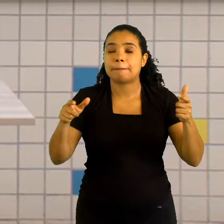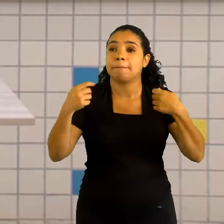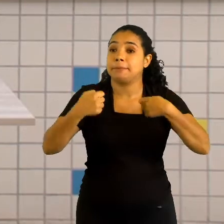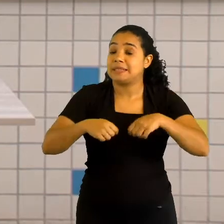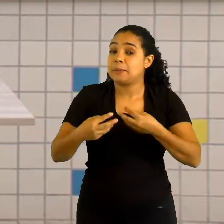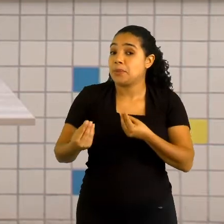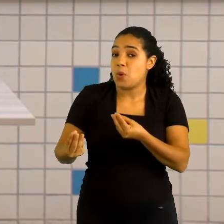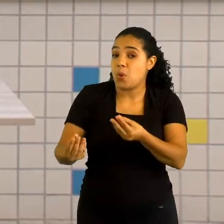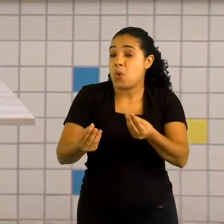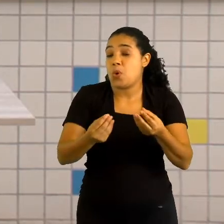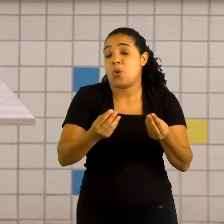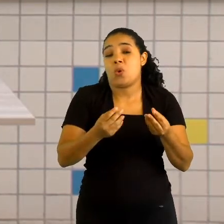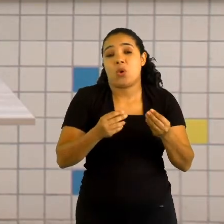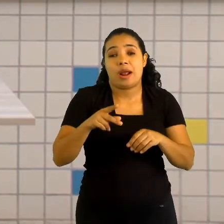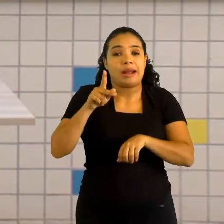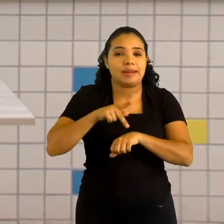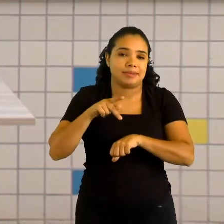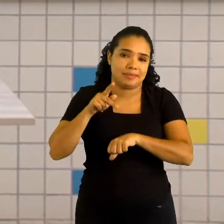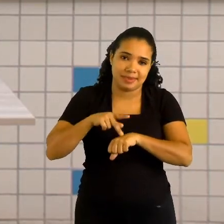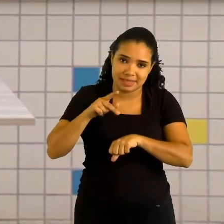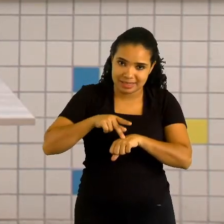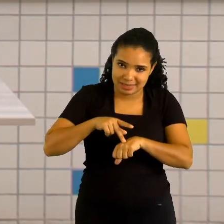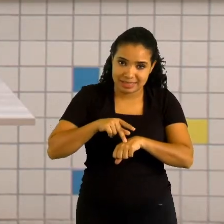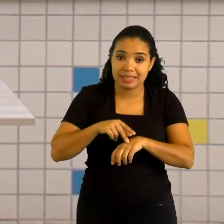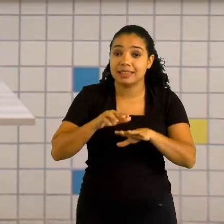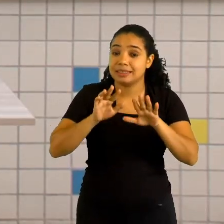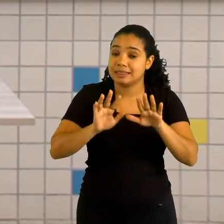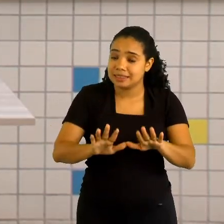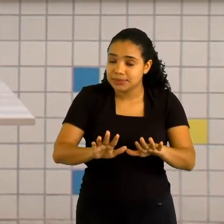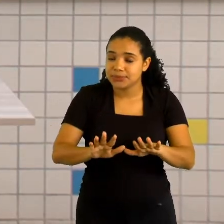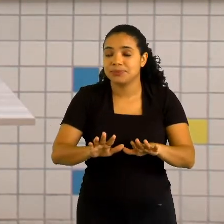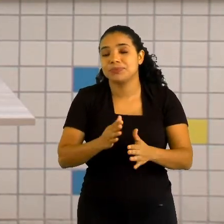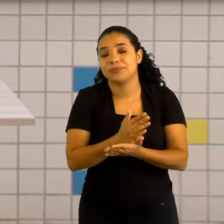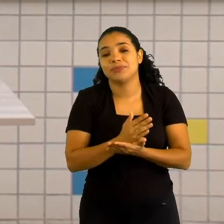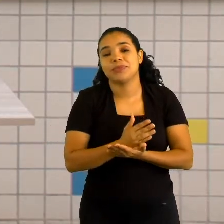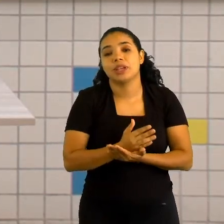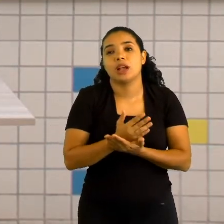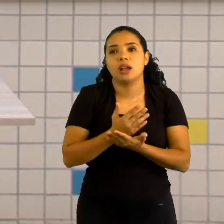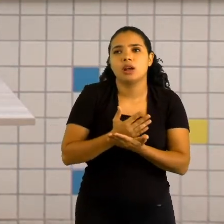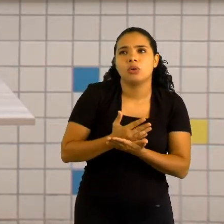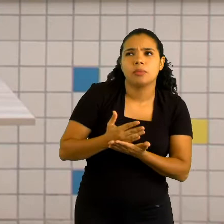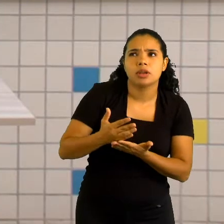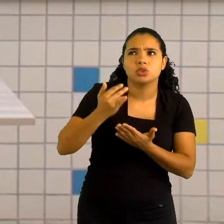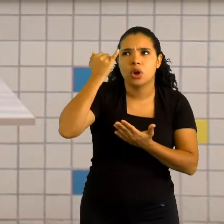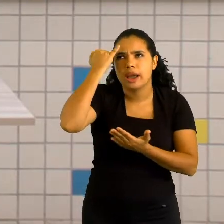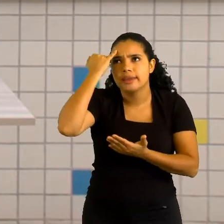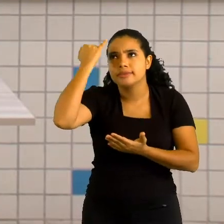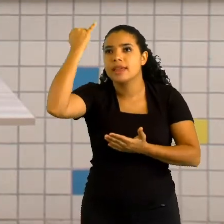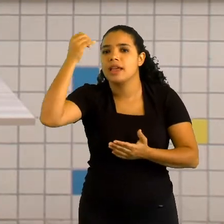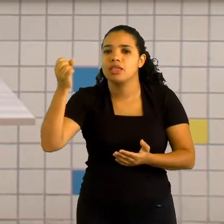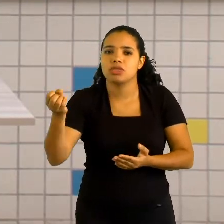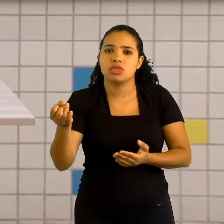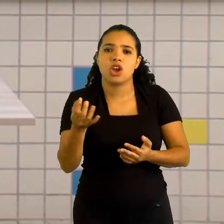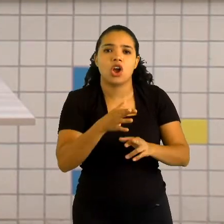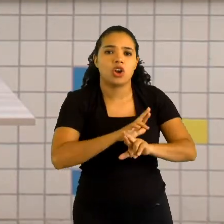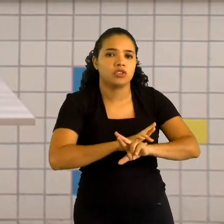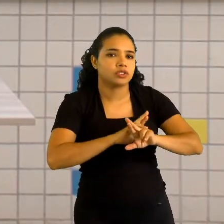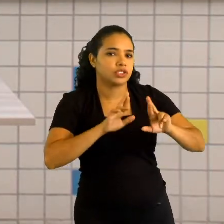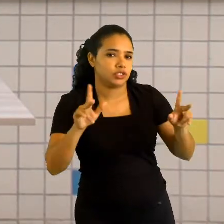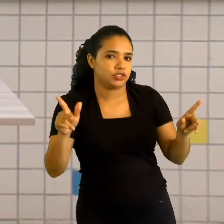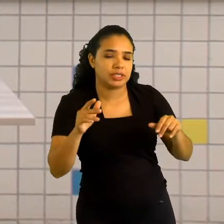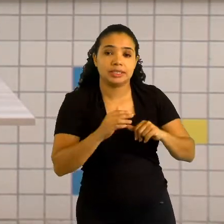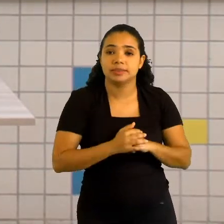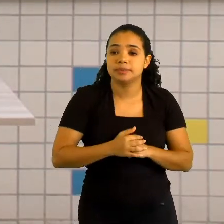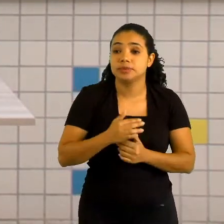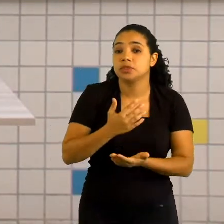muitas pedras, mas muitas pedras mesmo, né? E aí ele começou a ter uma outra ideia inovadora e diferente. Ele